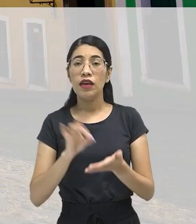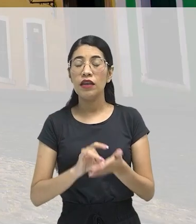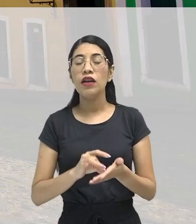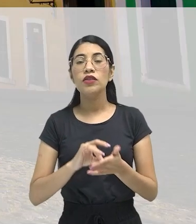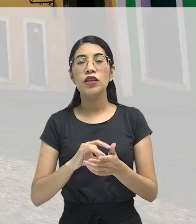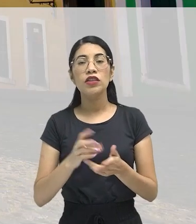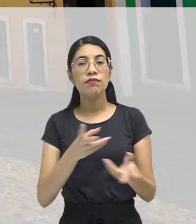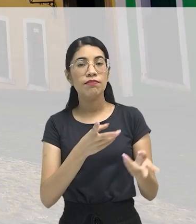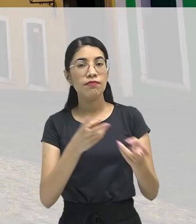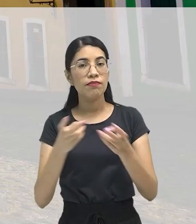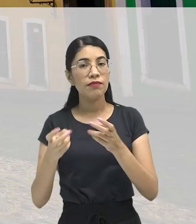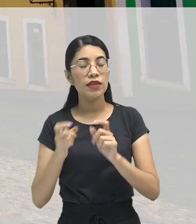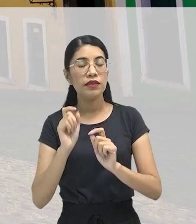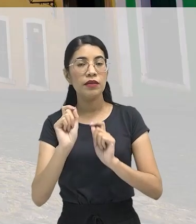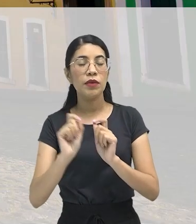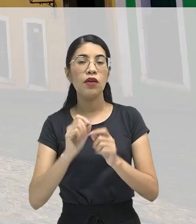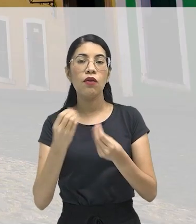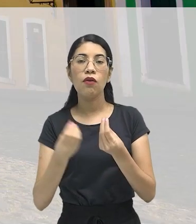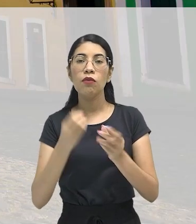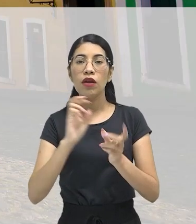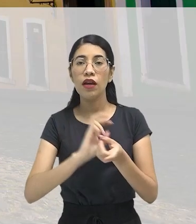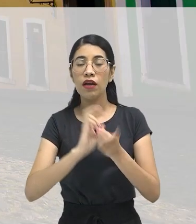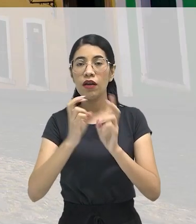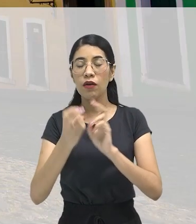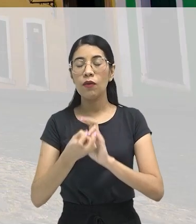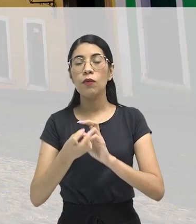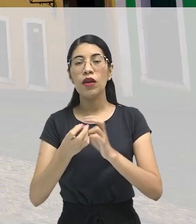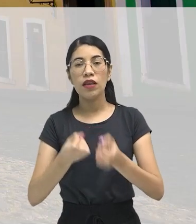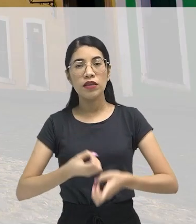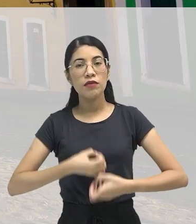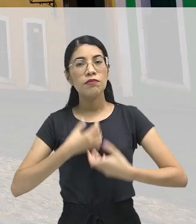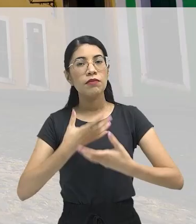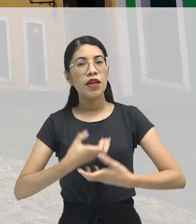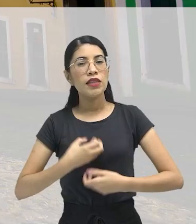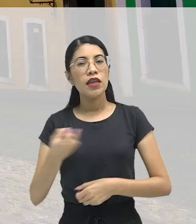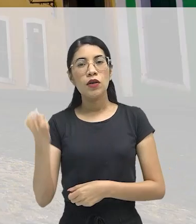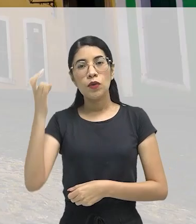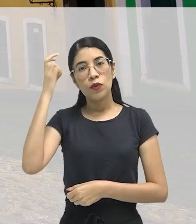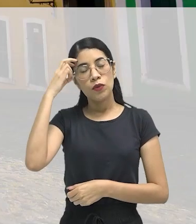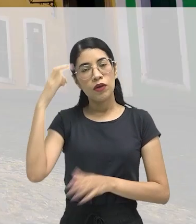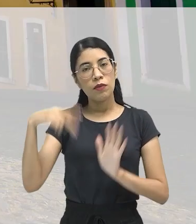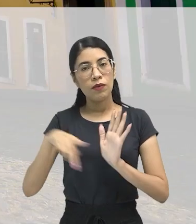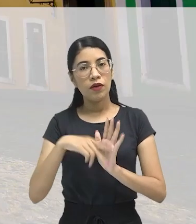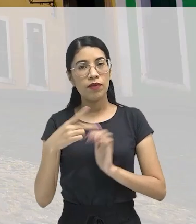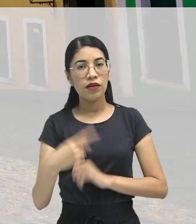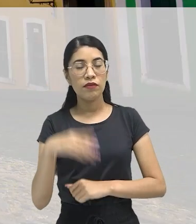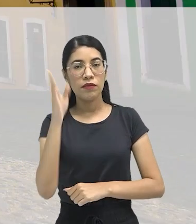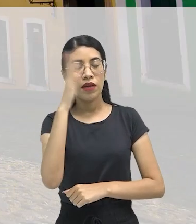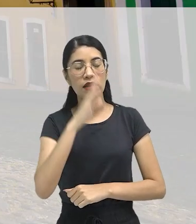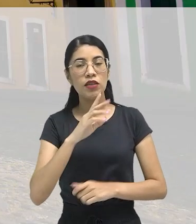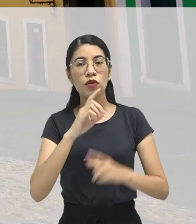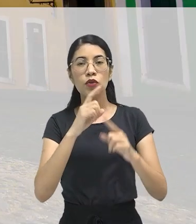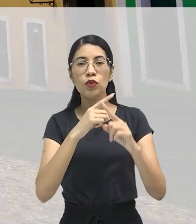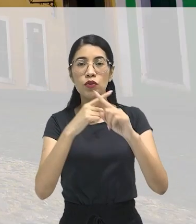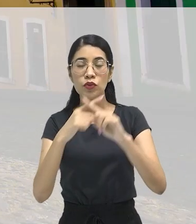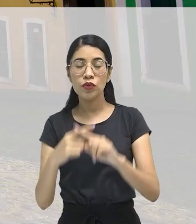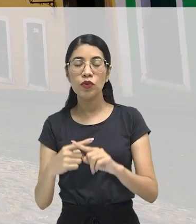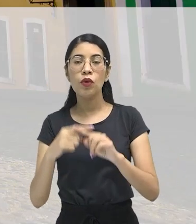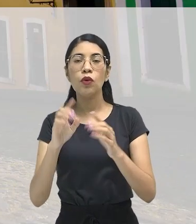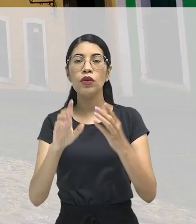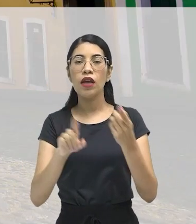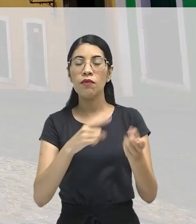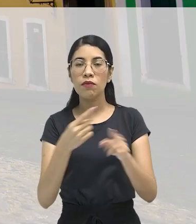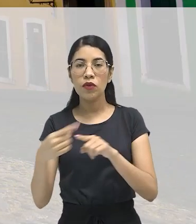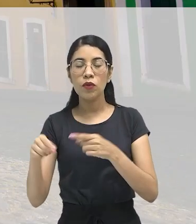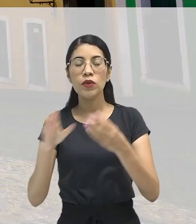de fato o quanto a capoeira ela expressa toda a nossa cultura, tanto no jogo, quanto na música,